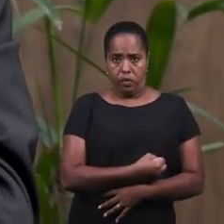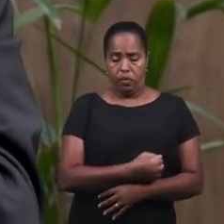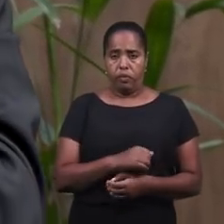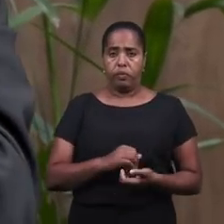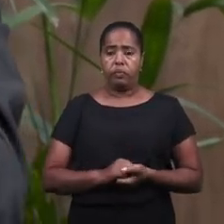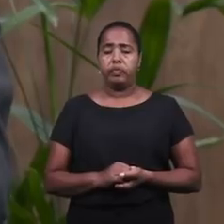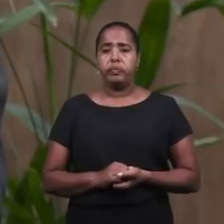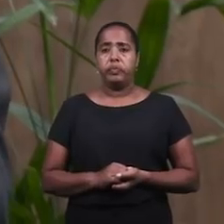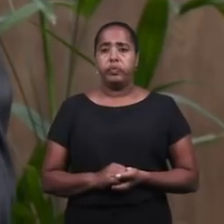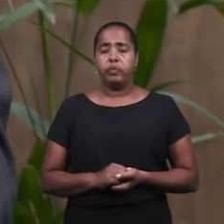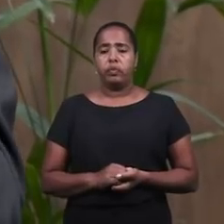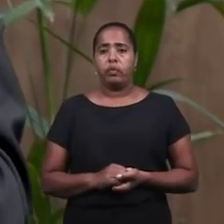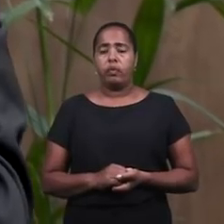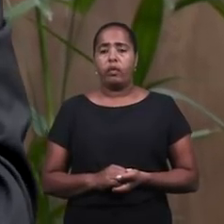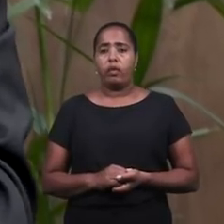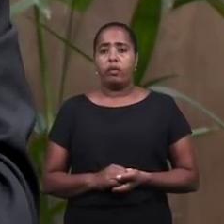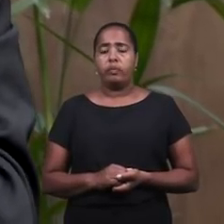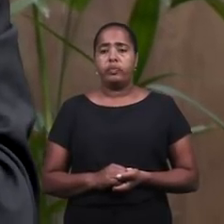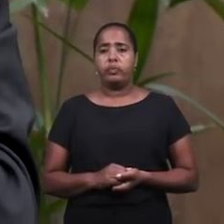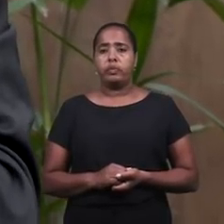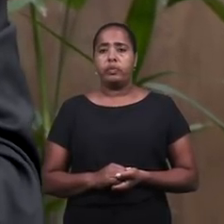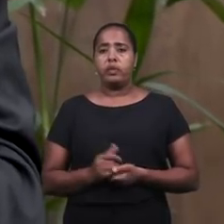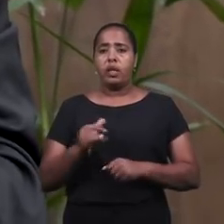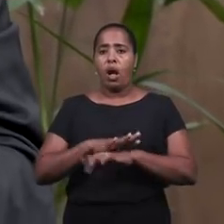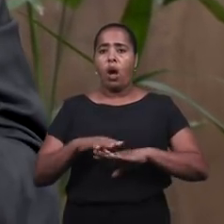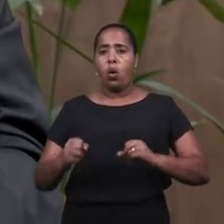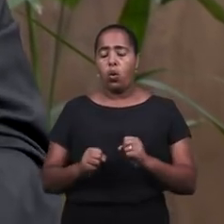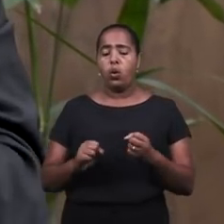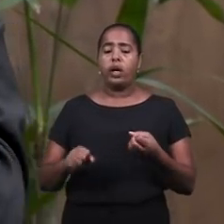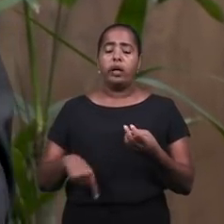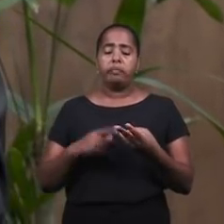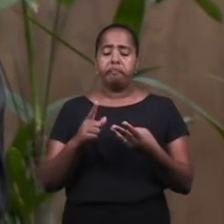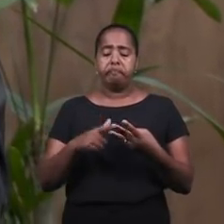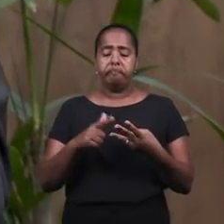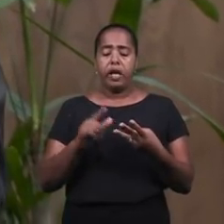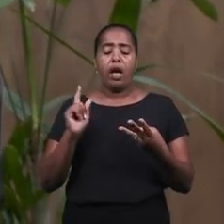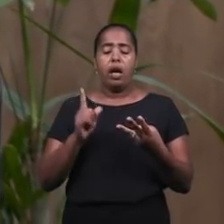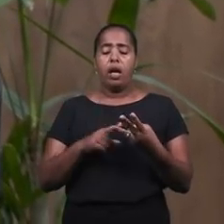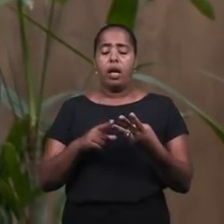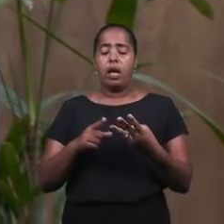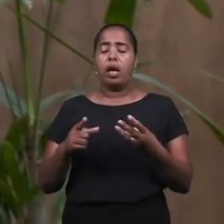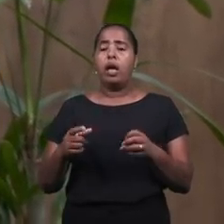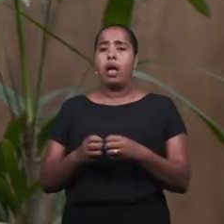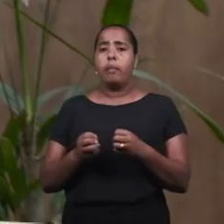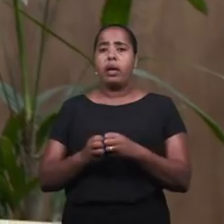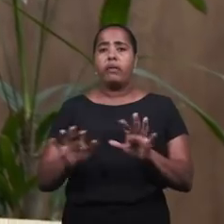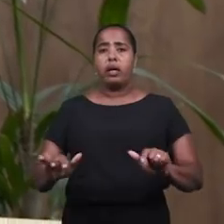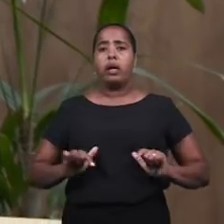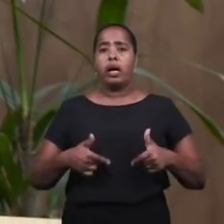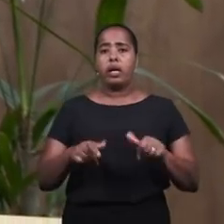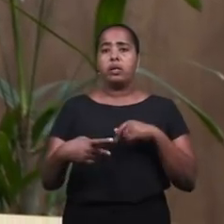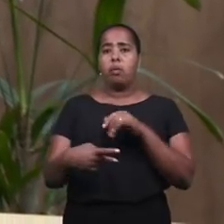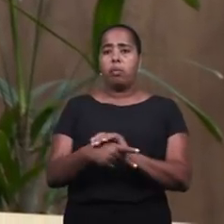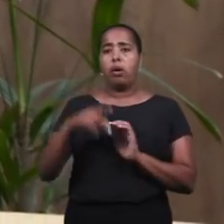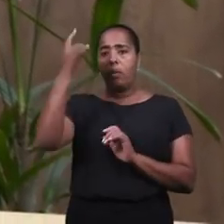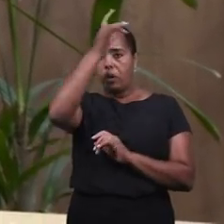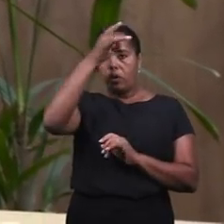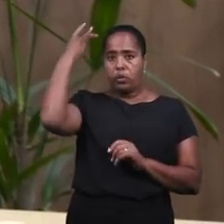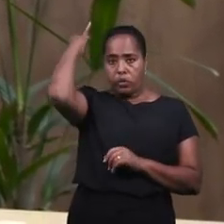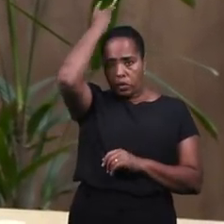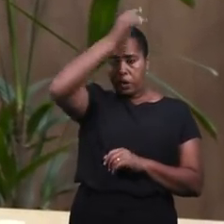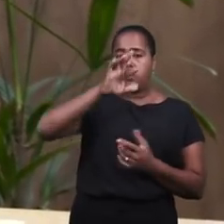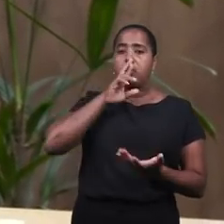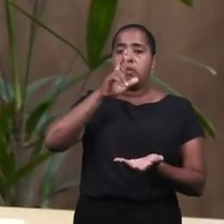salvação. Então, a cura e a maravilha, elas são manifestações do Espírito Santo para um